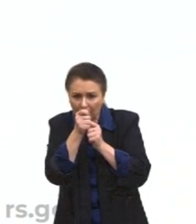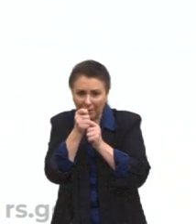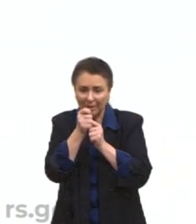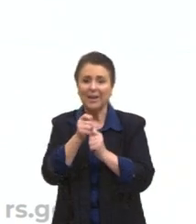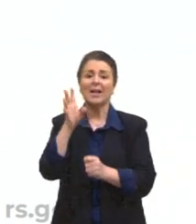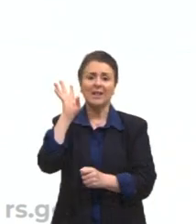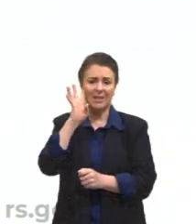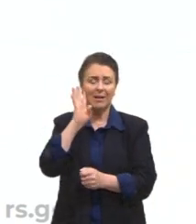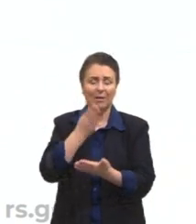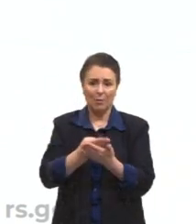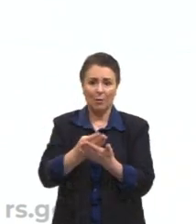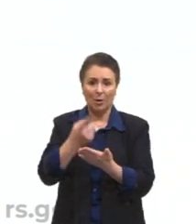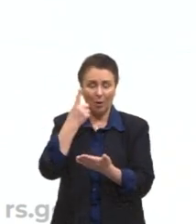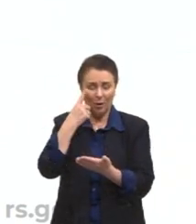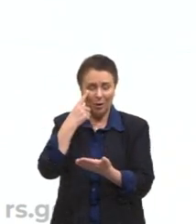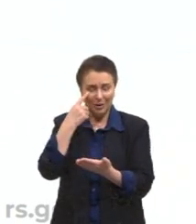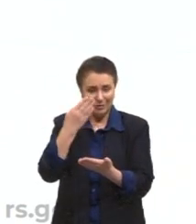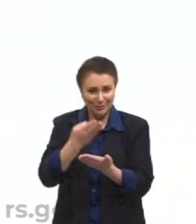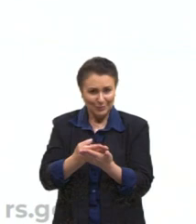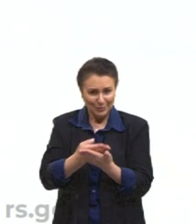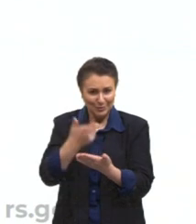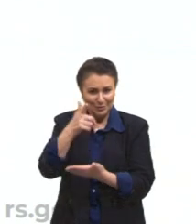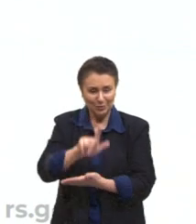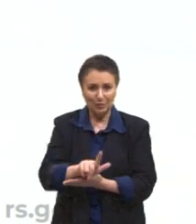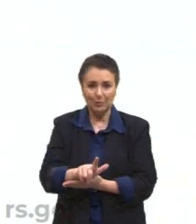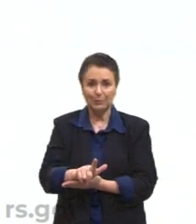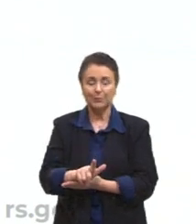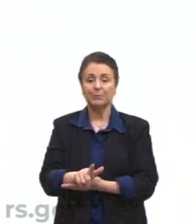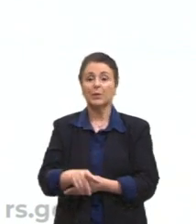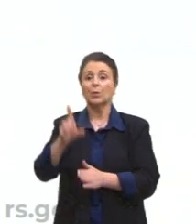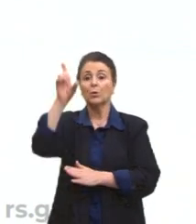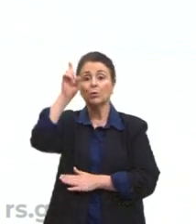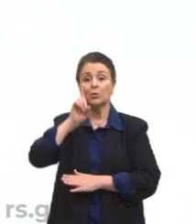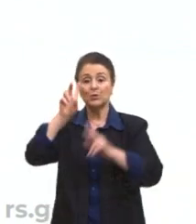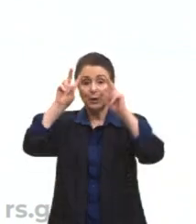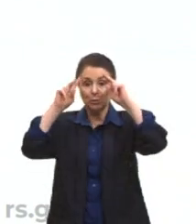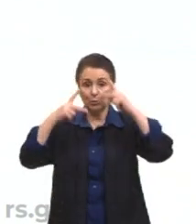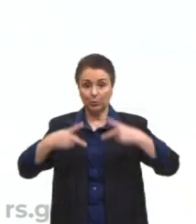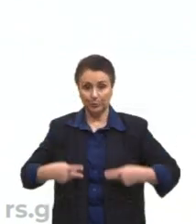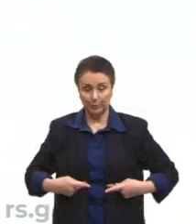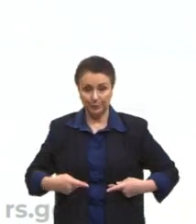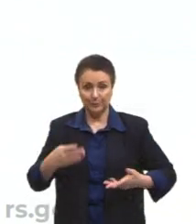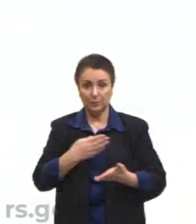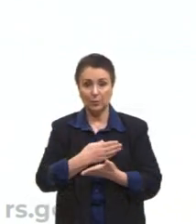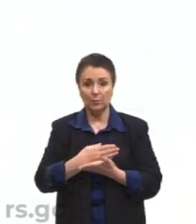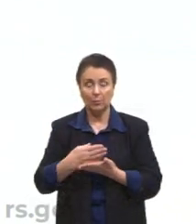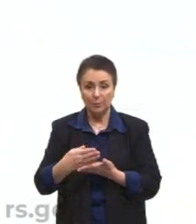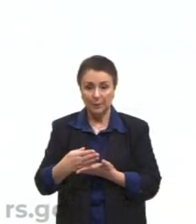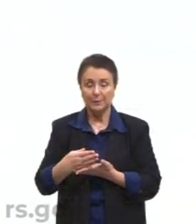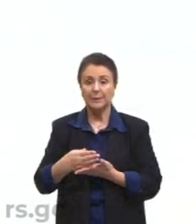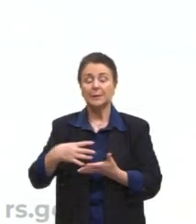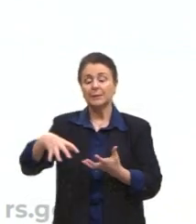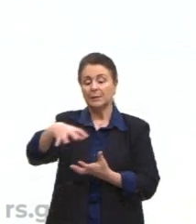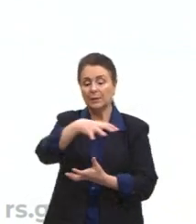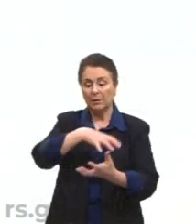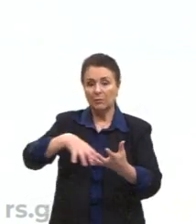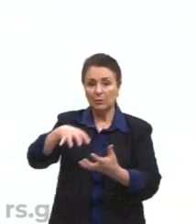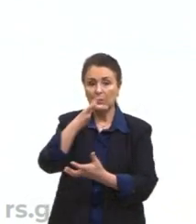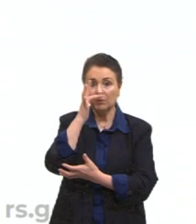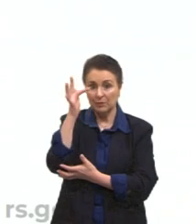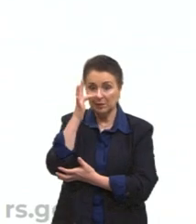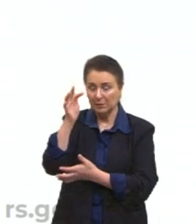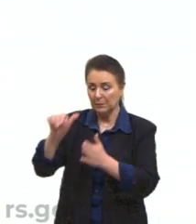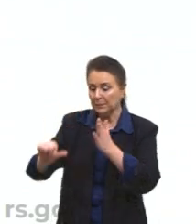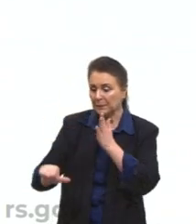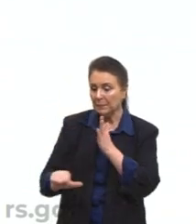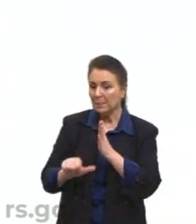dar uma revisada nela Direitos Humanos começa lá com a Revolução Francesa as primeiras